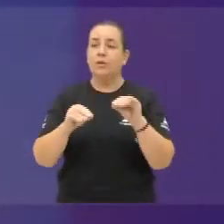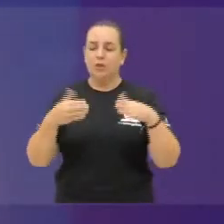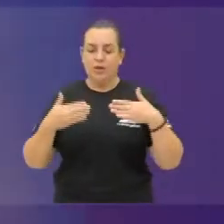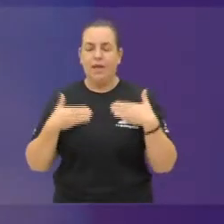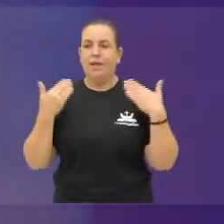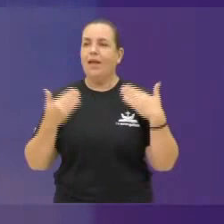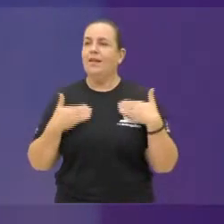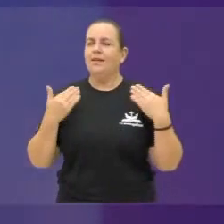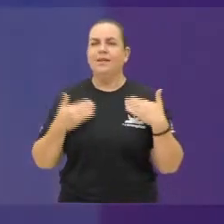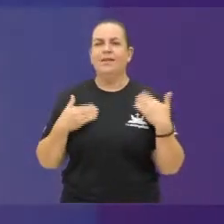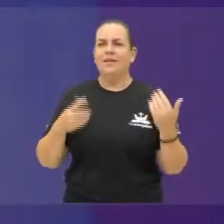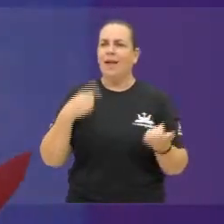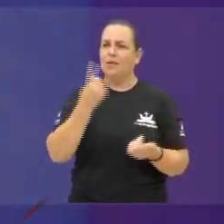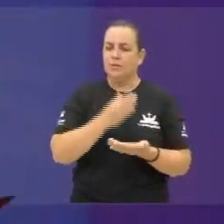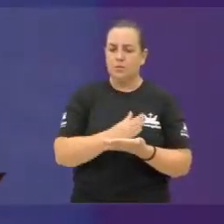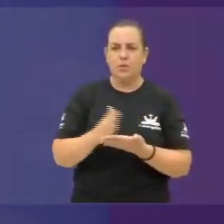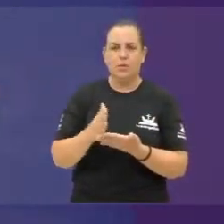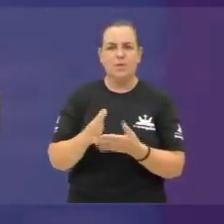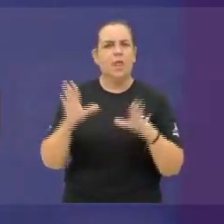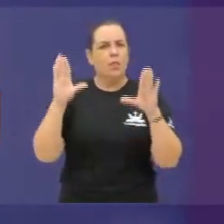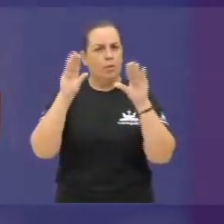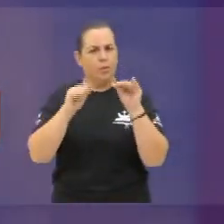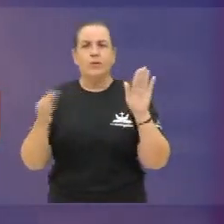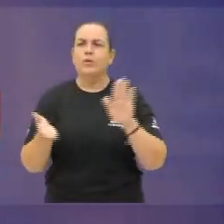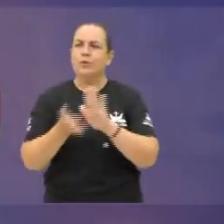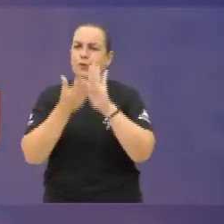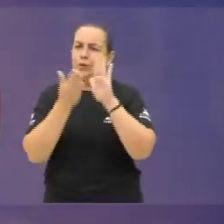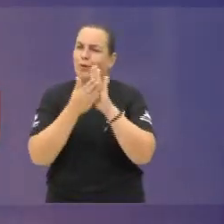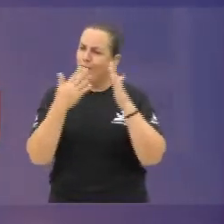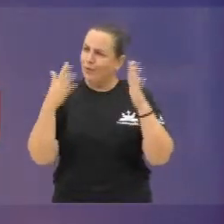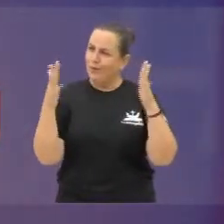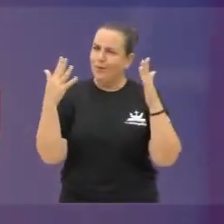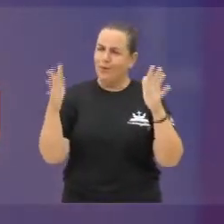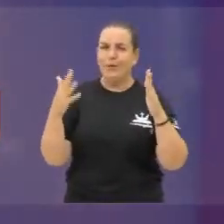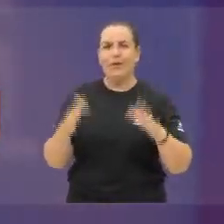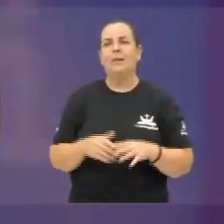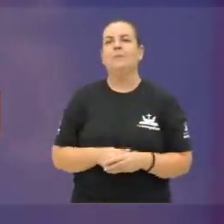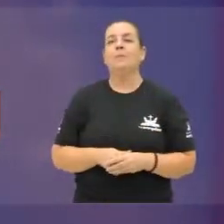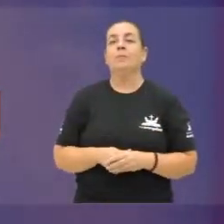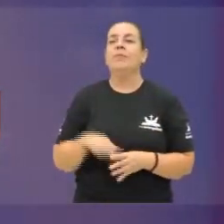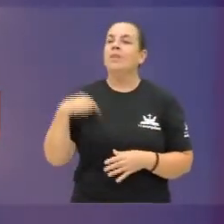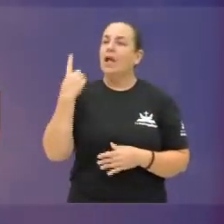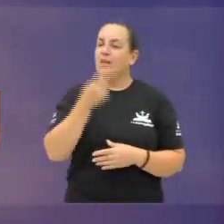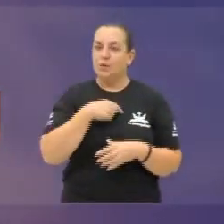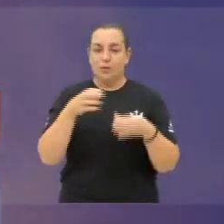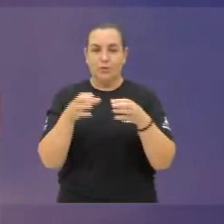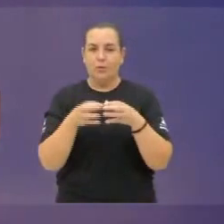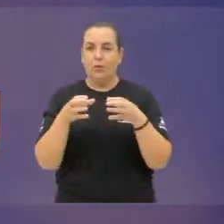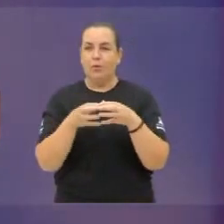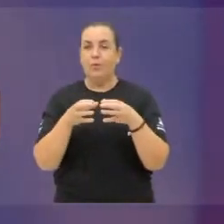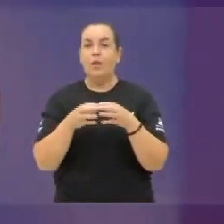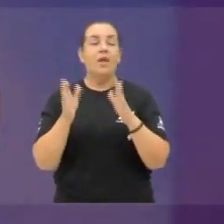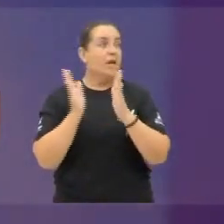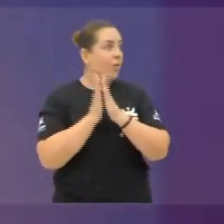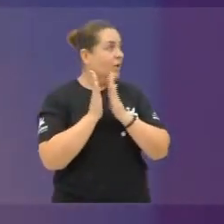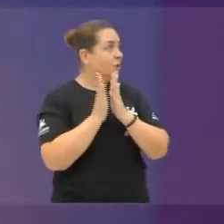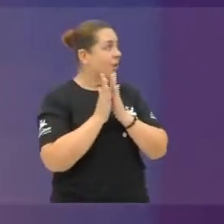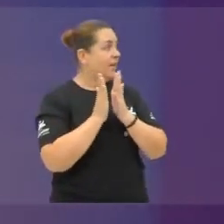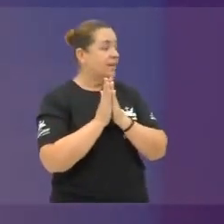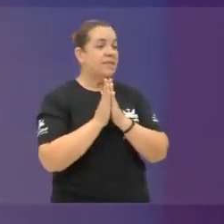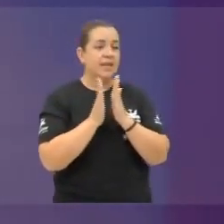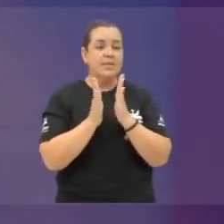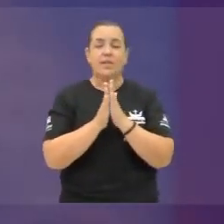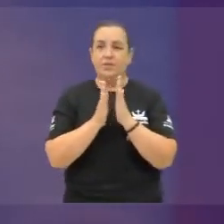alegria, gente. Estamos começando a noite de louvor. Segura no teclado aí, nosso grupo de oração nacional, de